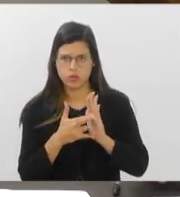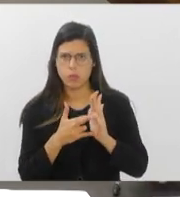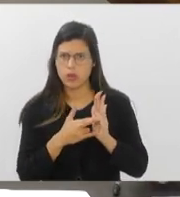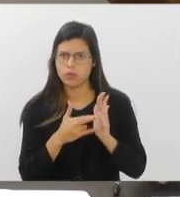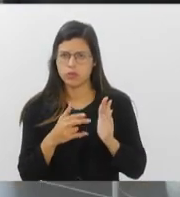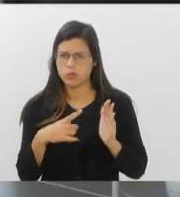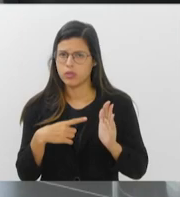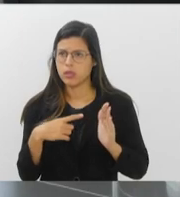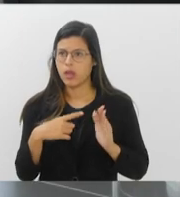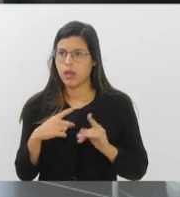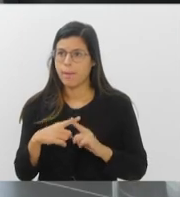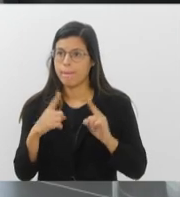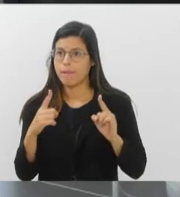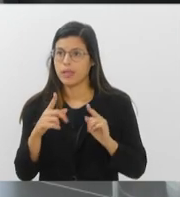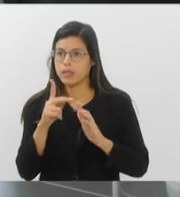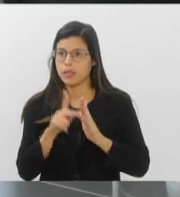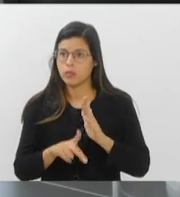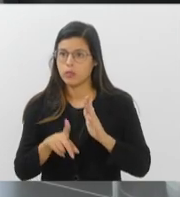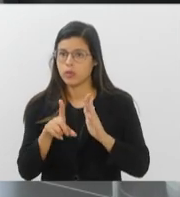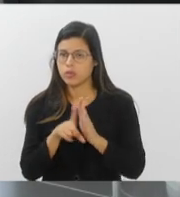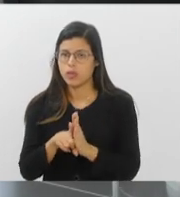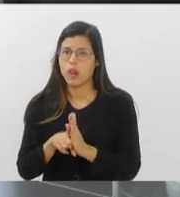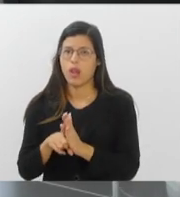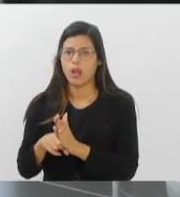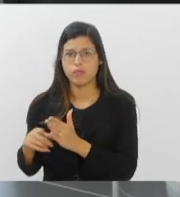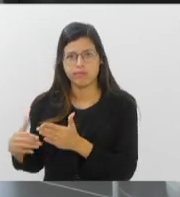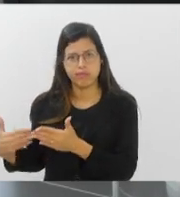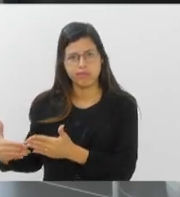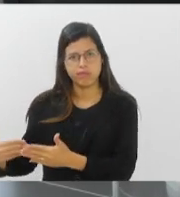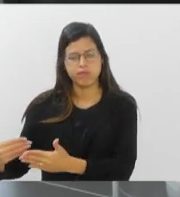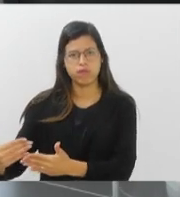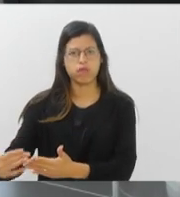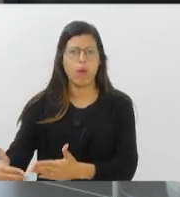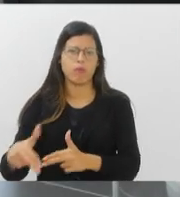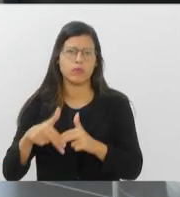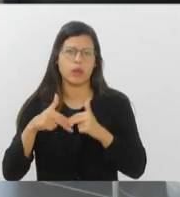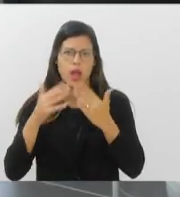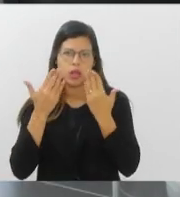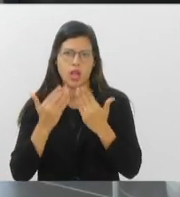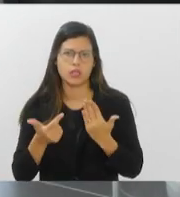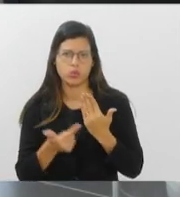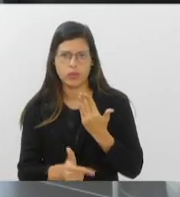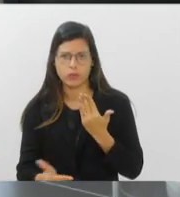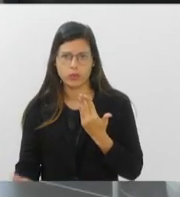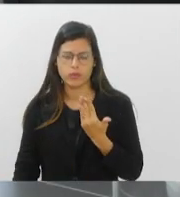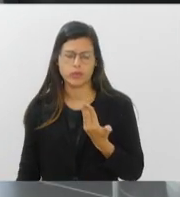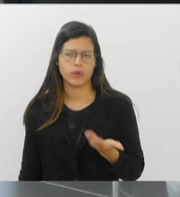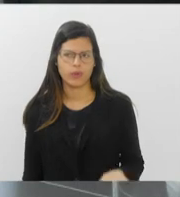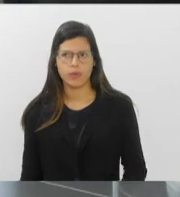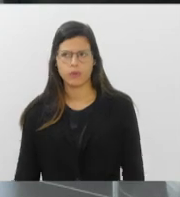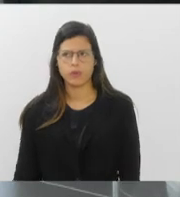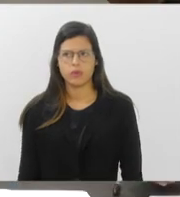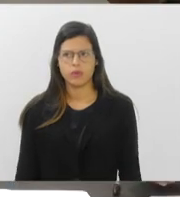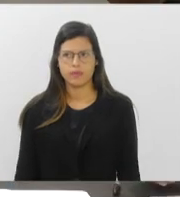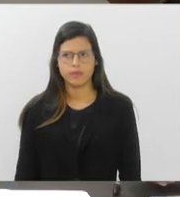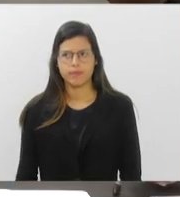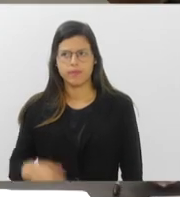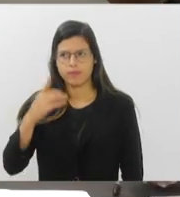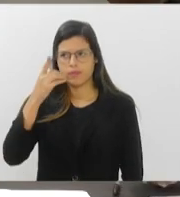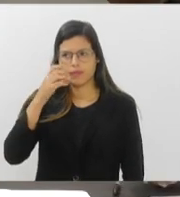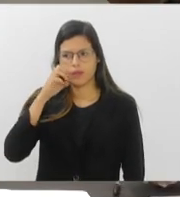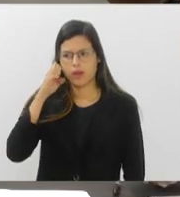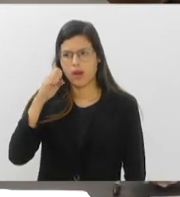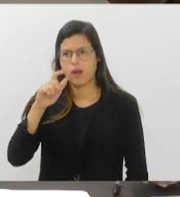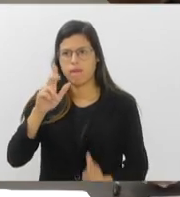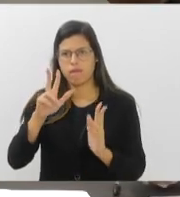já saíram, vêm se arrastando por conta de vista. E fazer esse exercício de preservar. Se a deputada Érica vai fazer essa adequação, acho